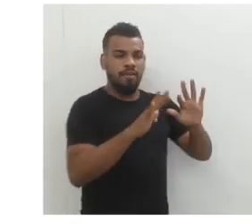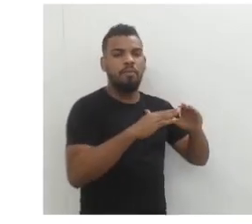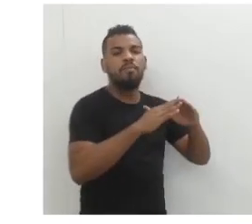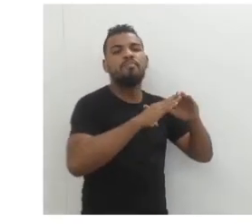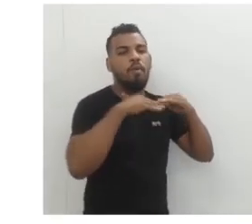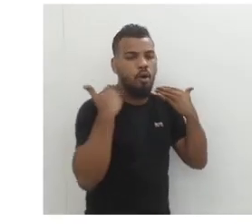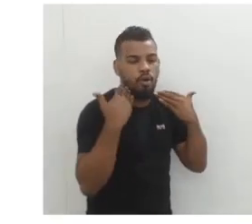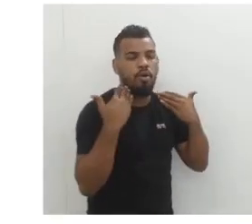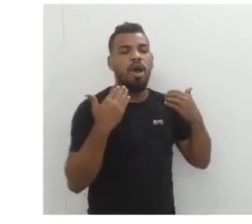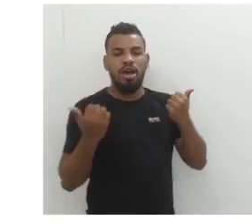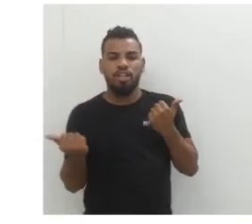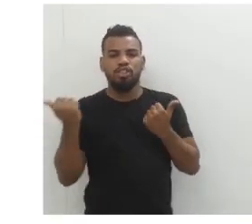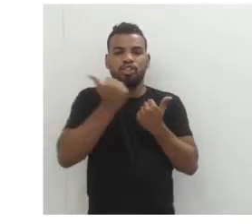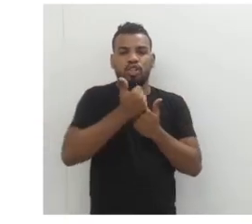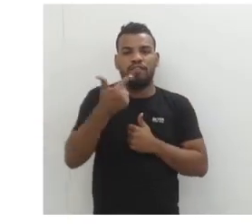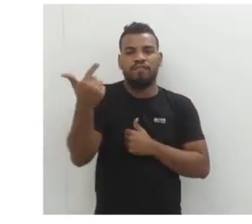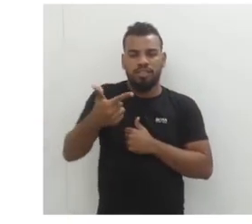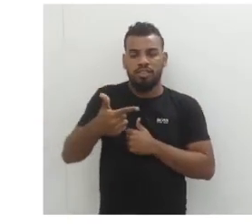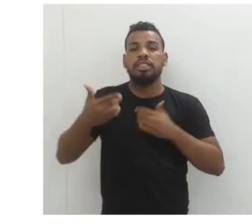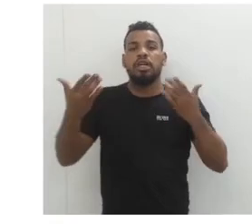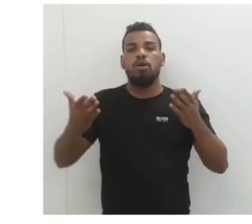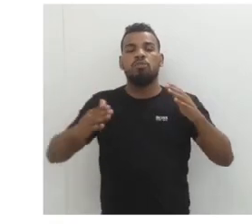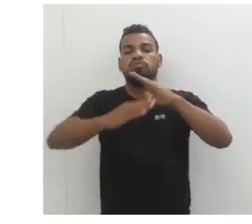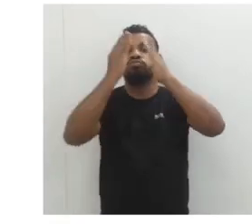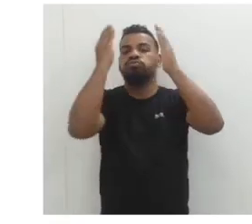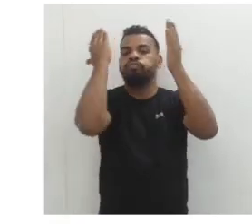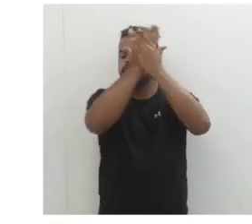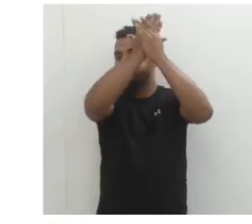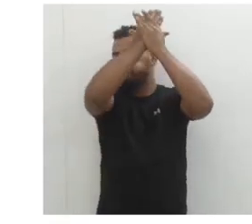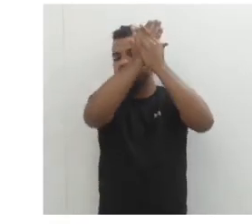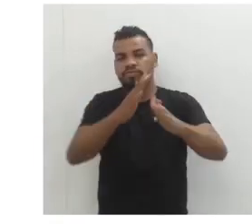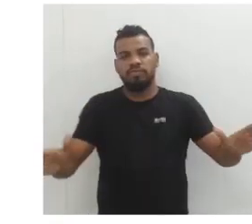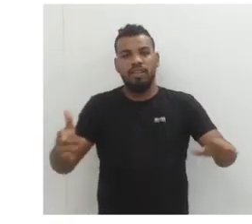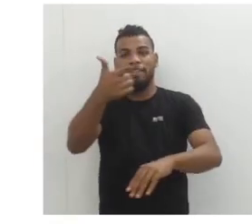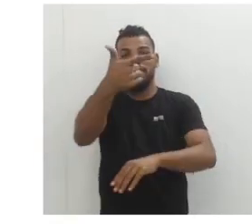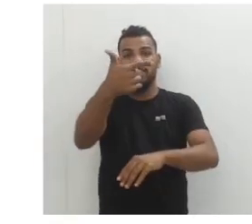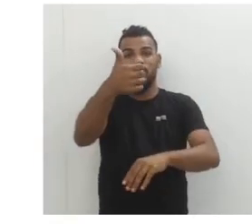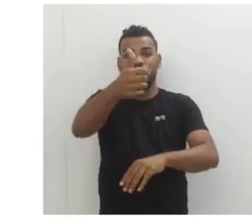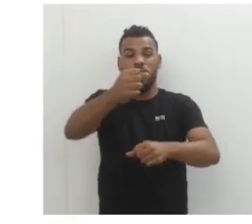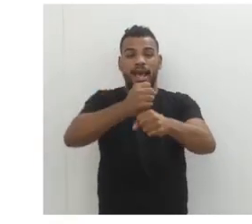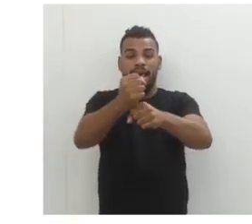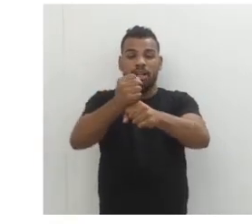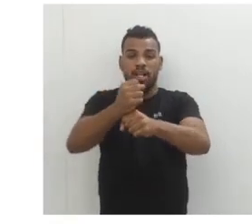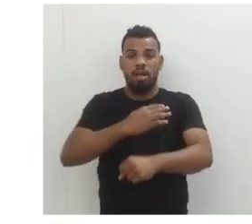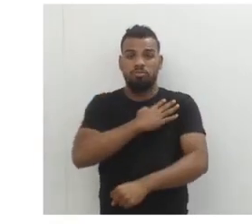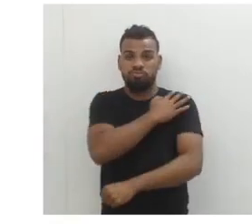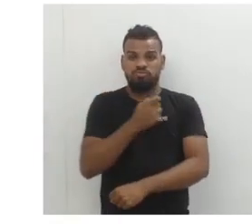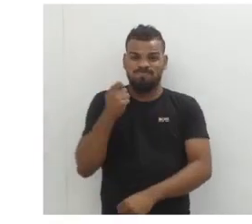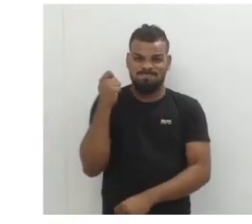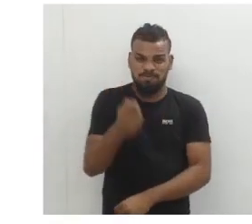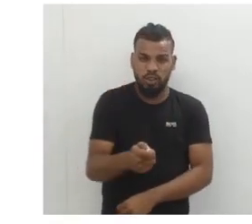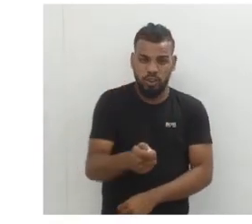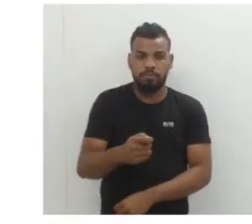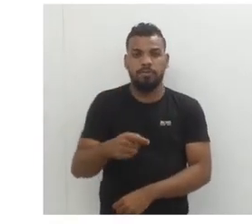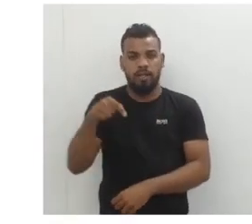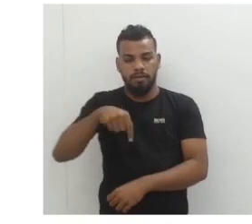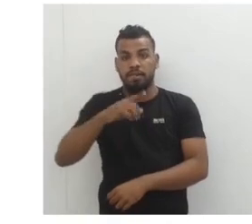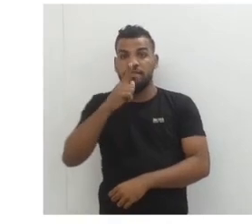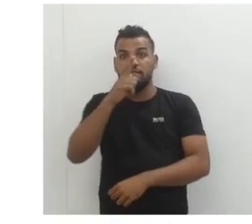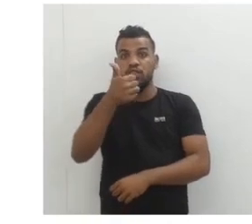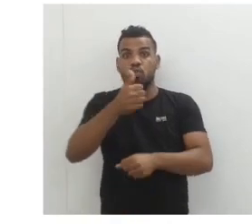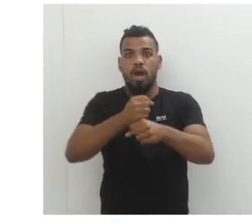Tancredo Neves, encerrando finalmente 21 anos de ditadura militar no